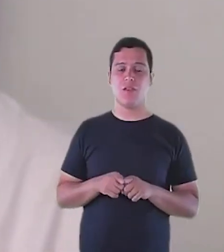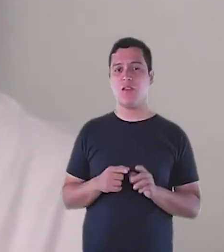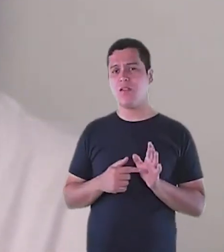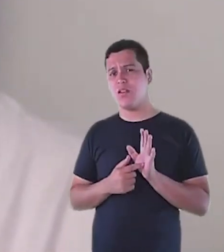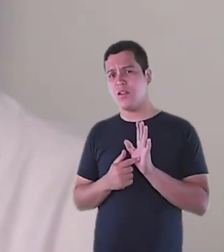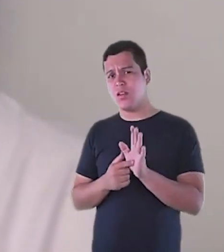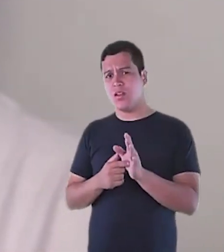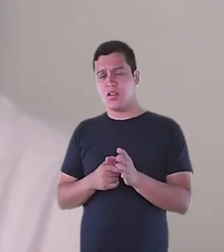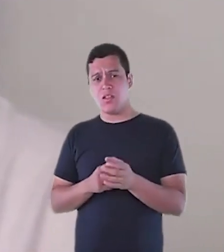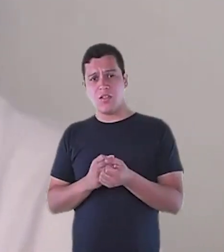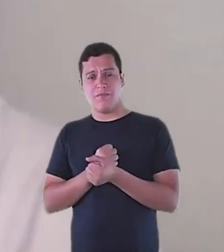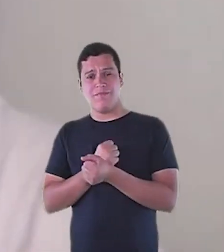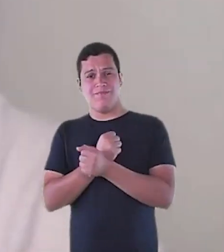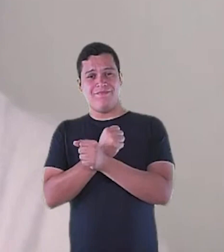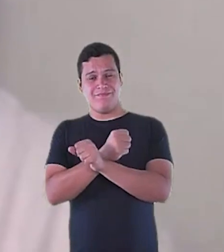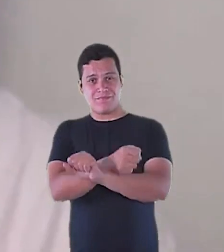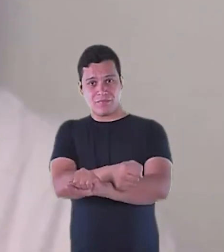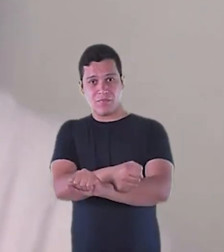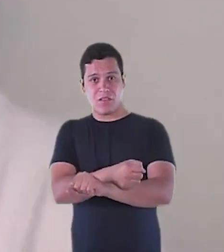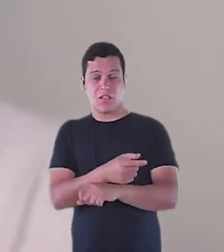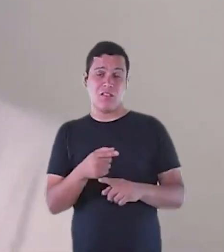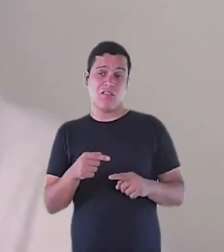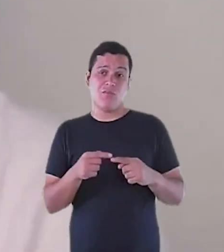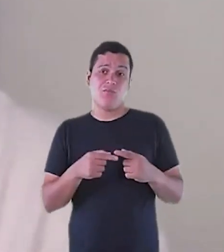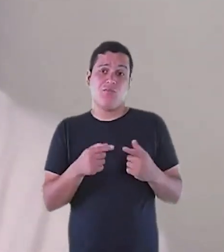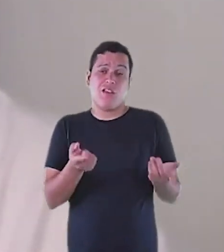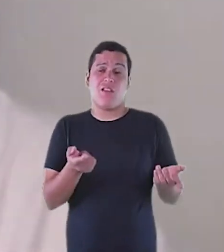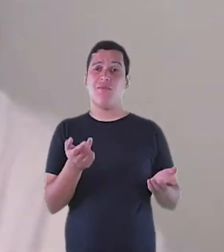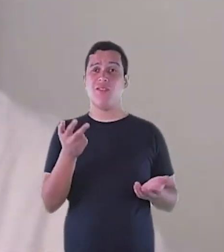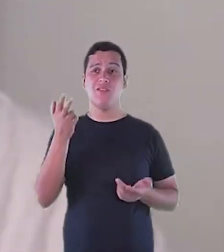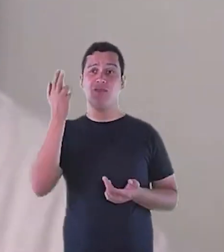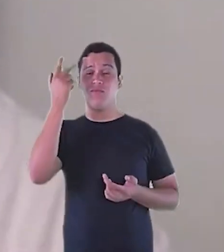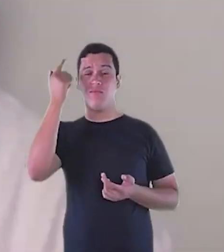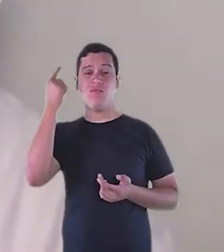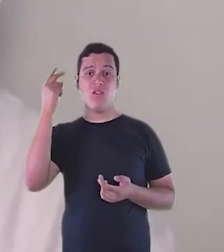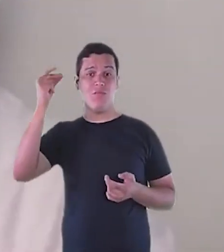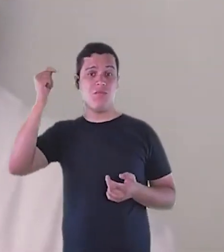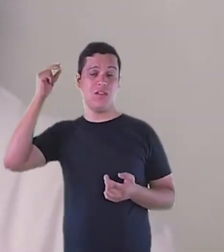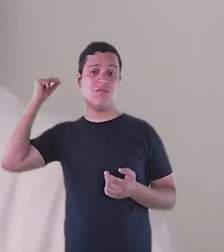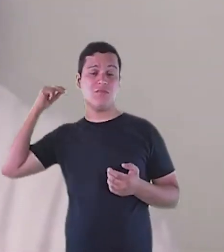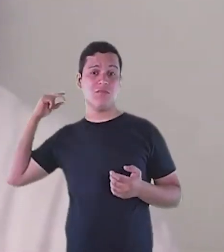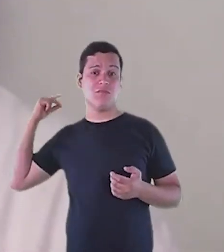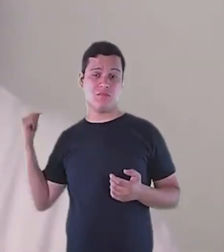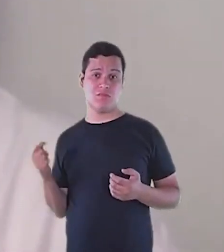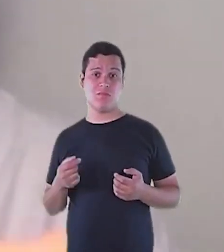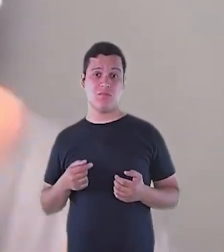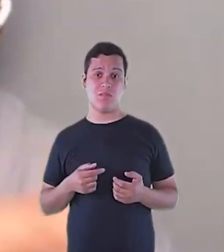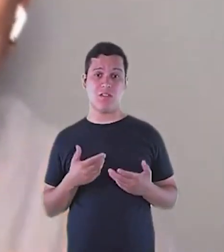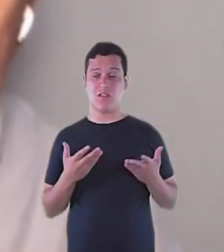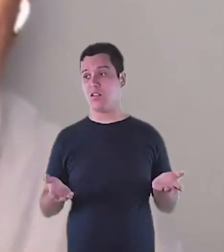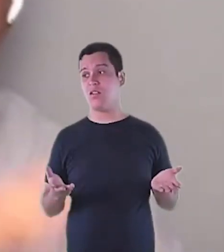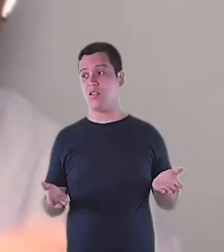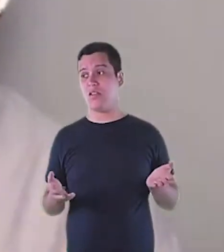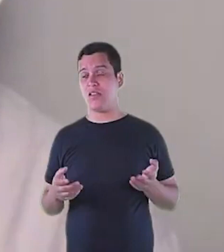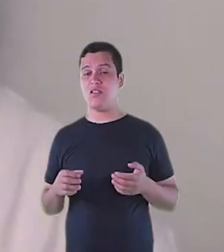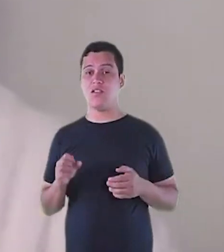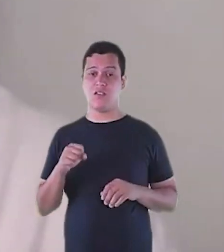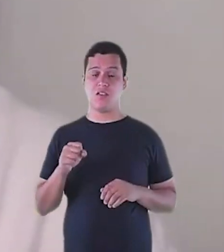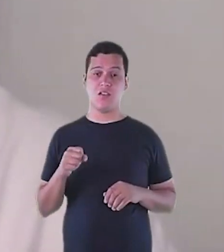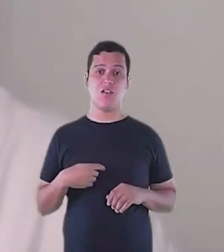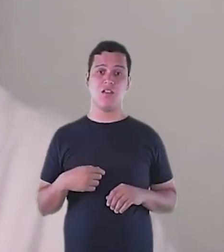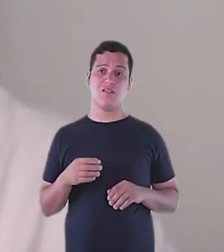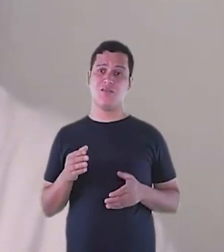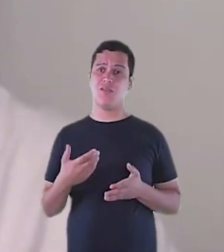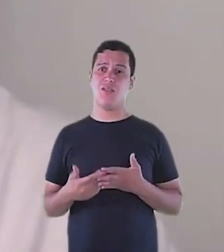era um fato tão corriqueiro, tão normal da vida, que mesmo ex-escravos,